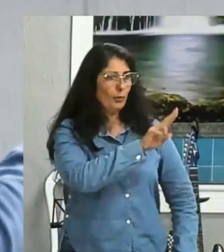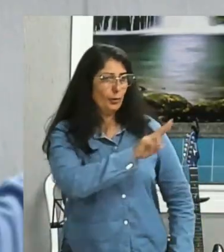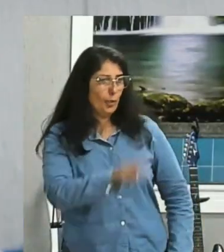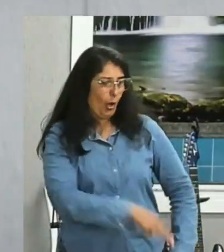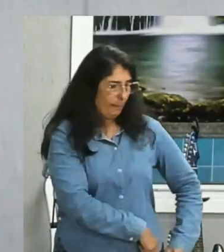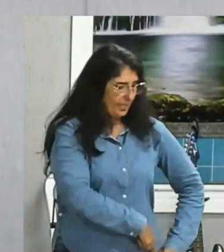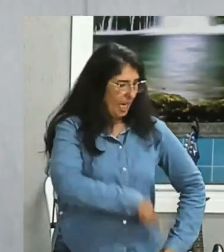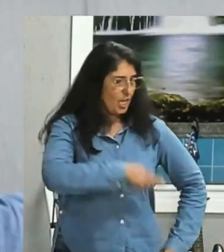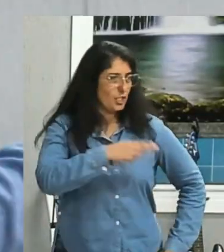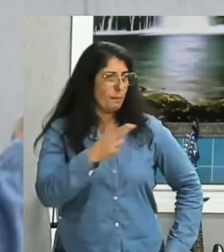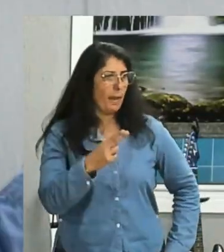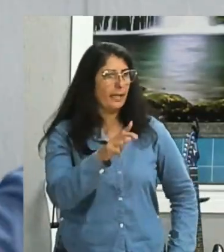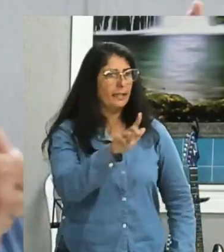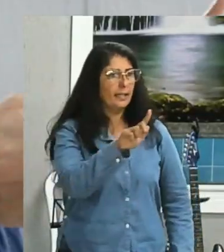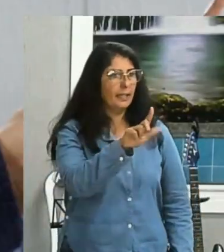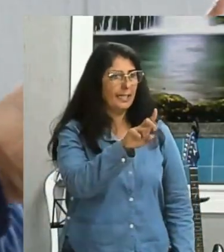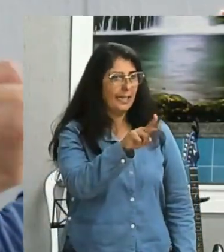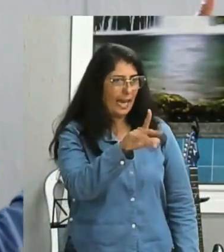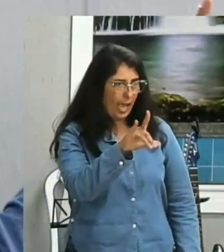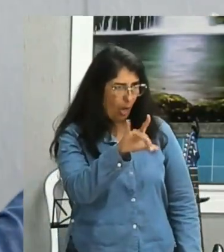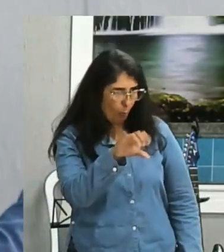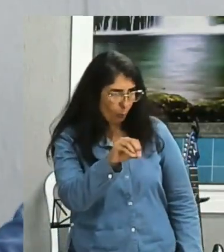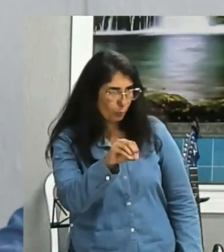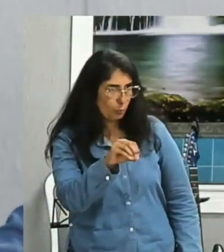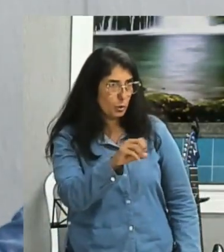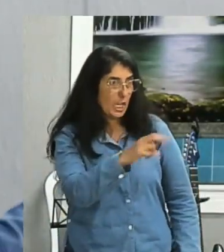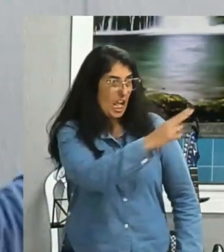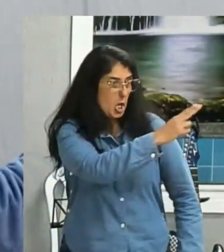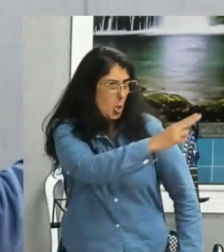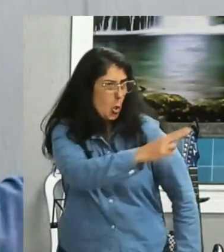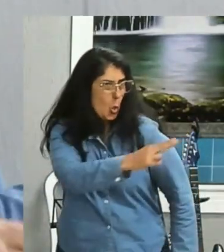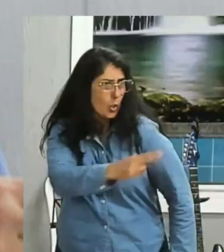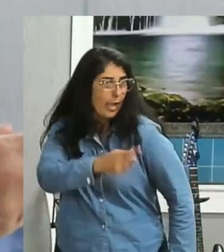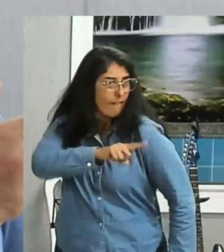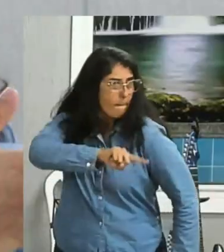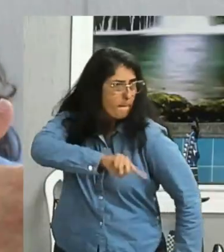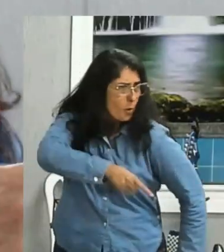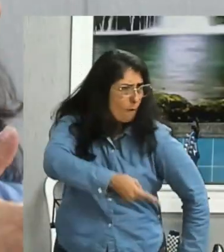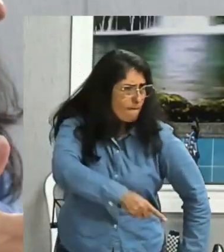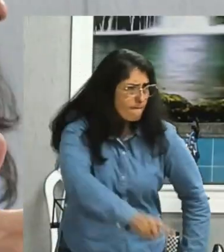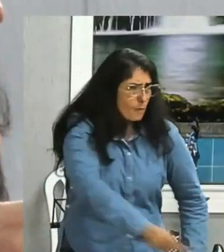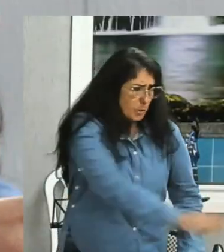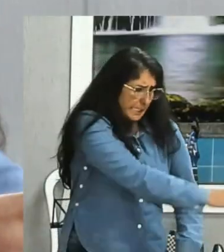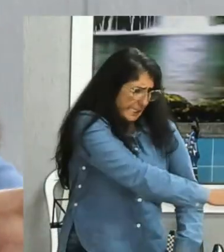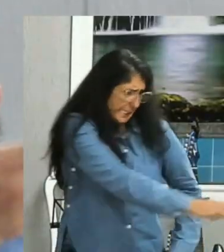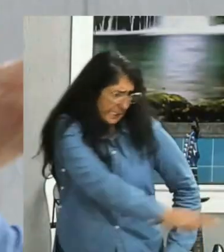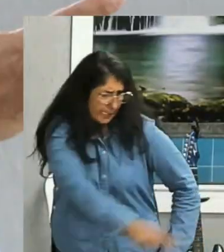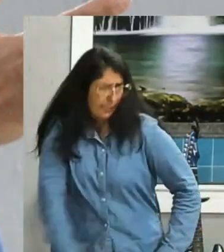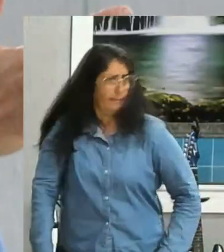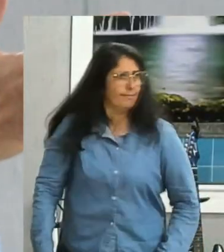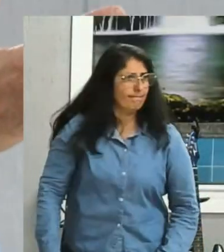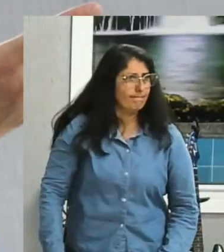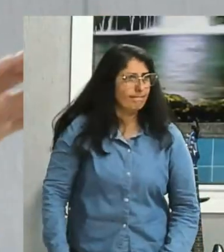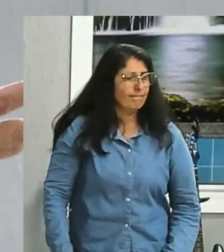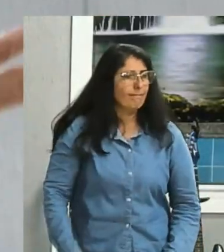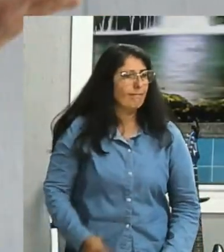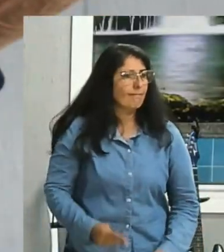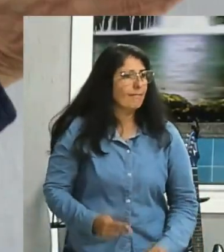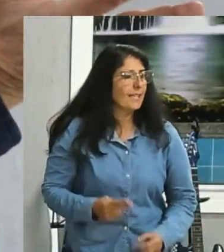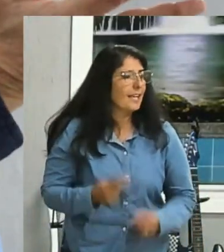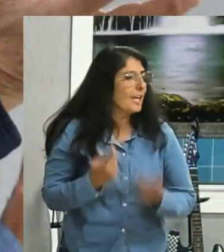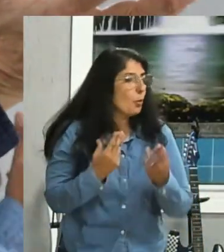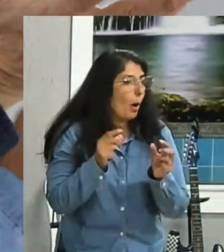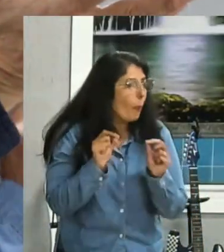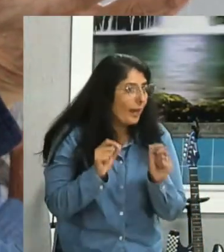era muito cortante, muito penetrante. É a palavra de Deus. A palavra de Deus